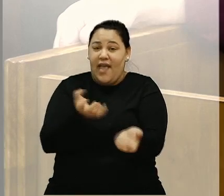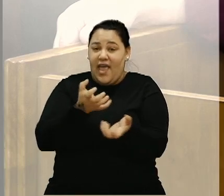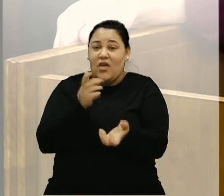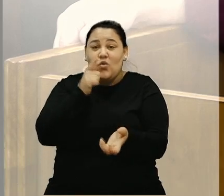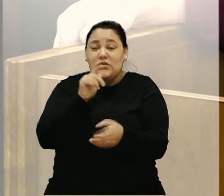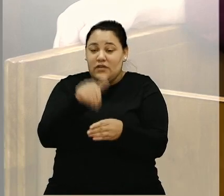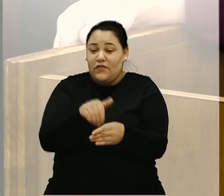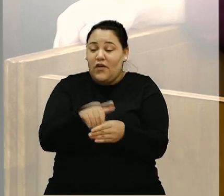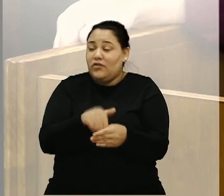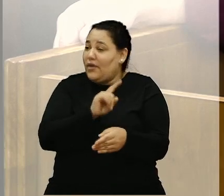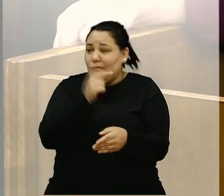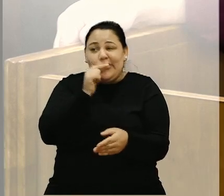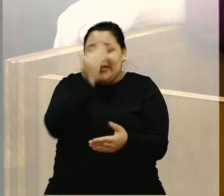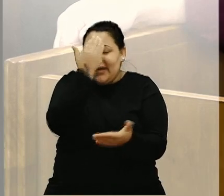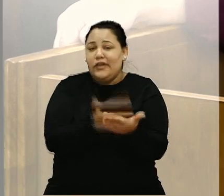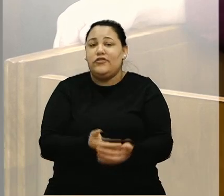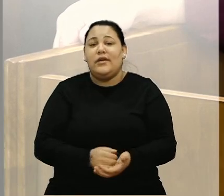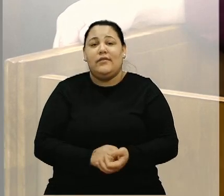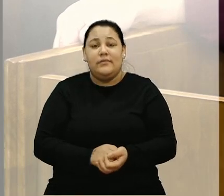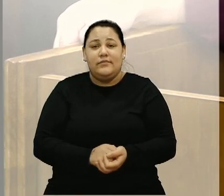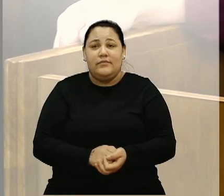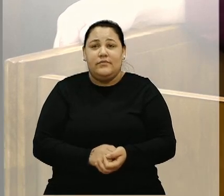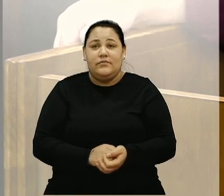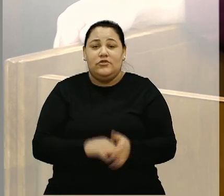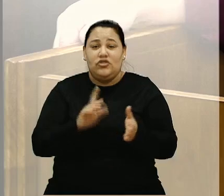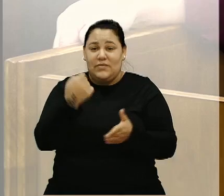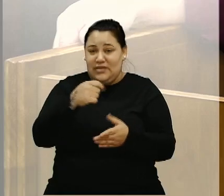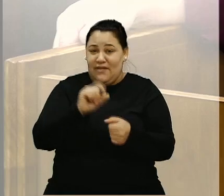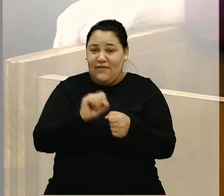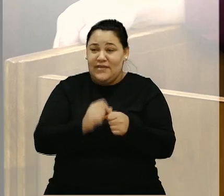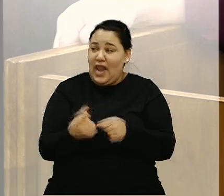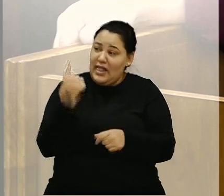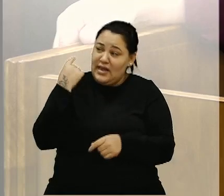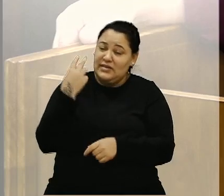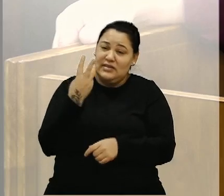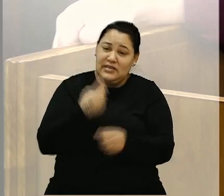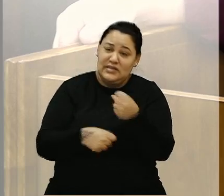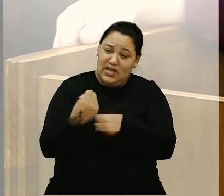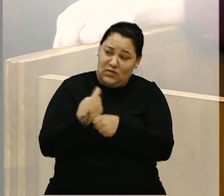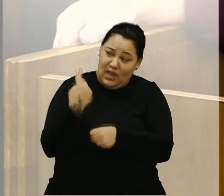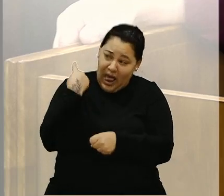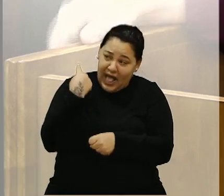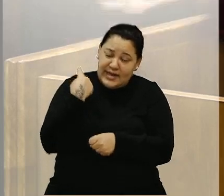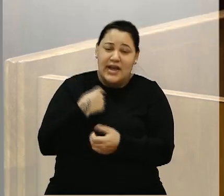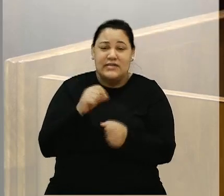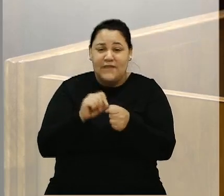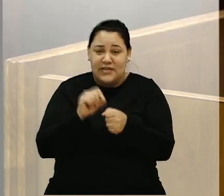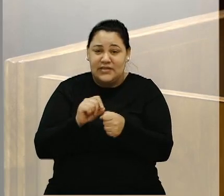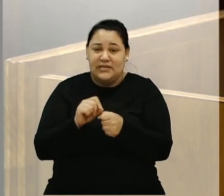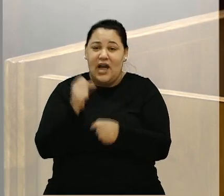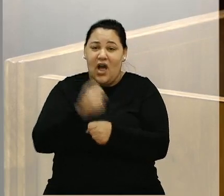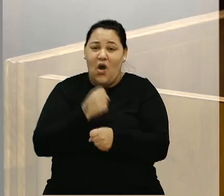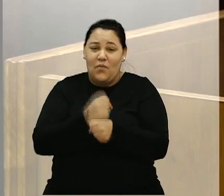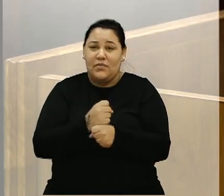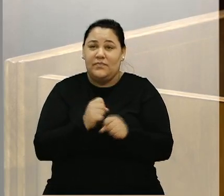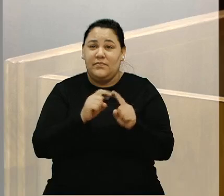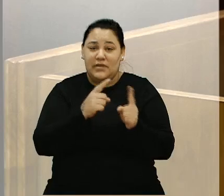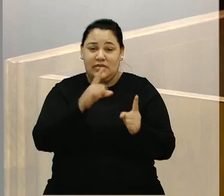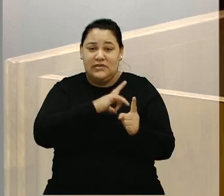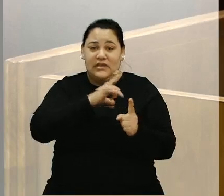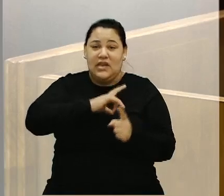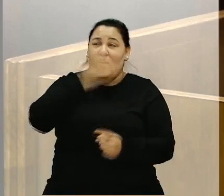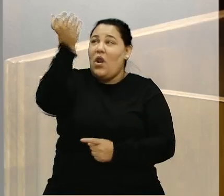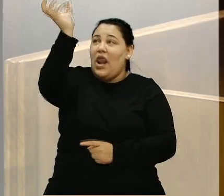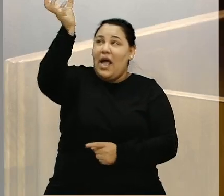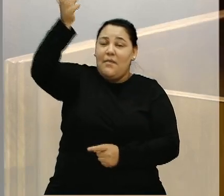inacreditável. Devia ter feito isso uns 3 anos e 6 meses, no mínimo. Mas eu tenho mais, eu tenho lâmpada queimada